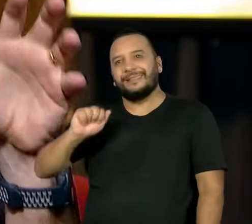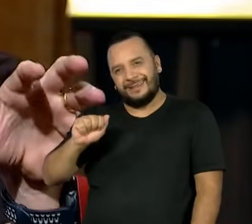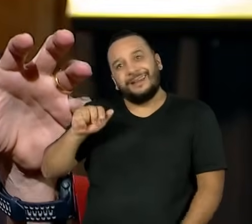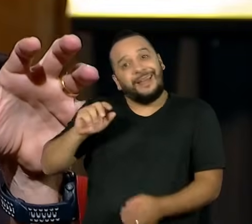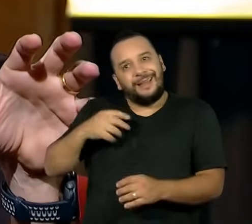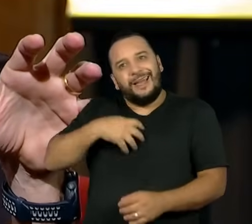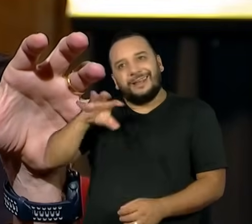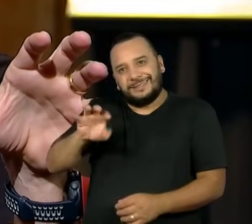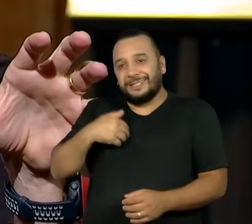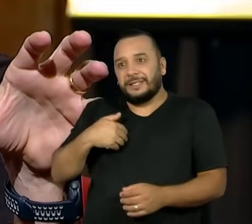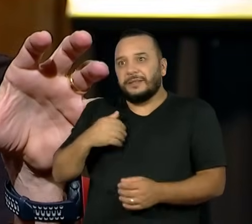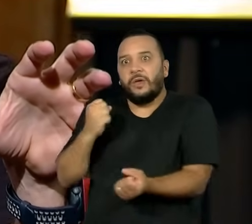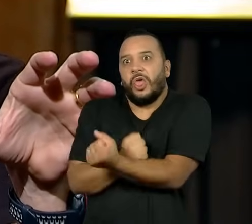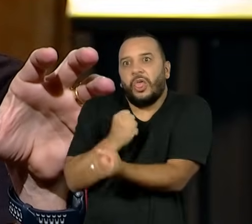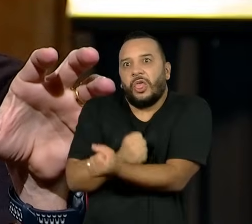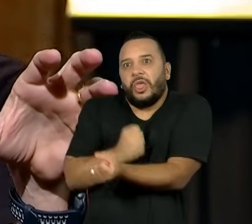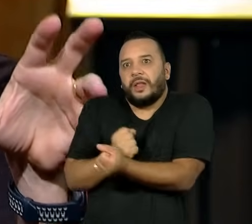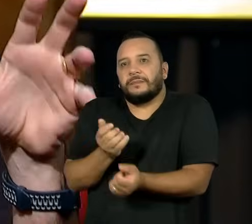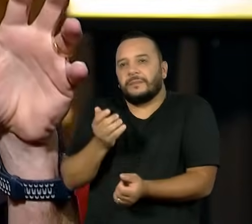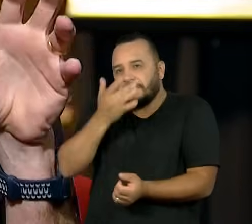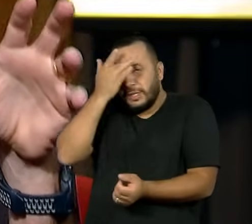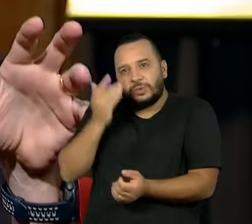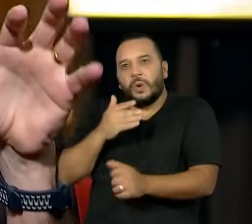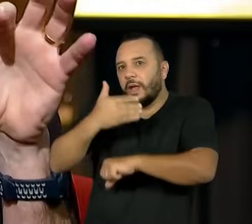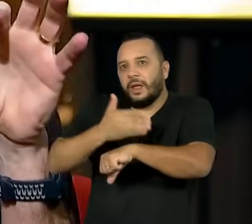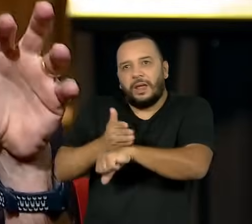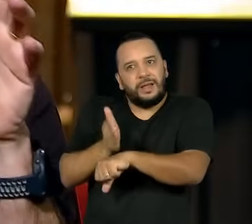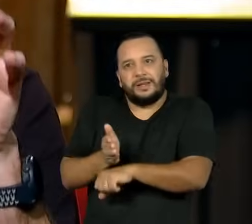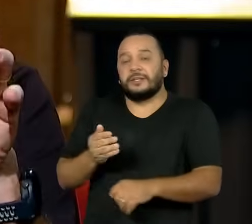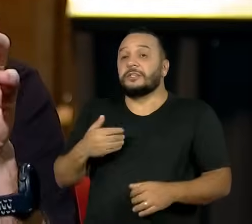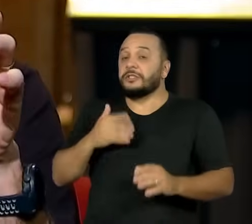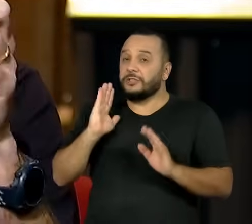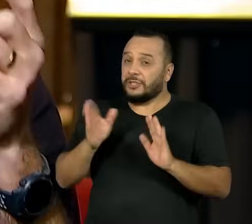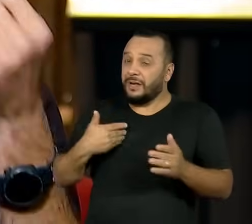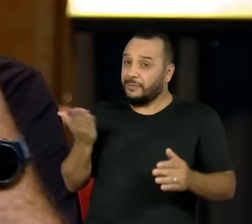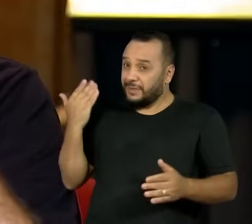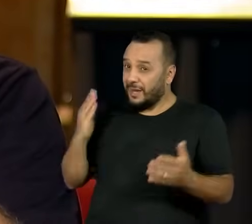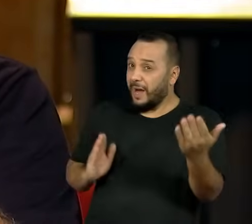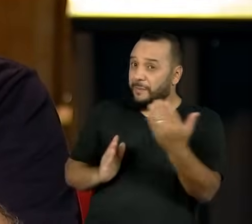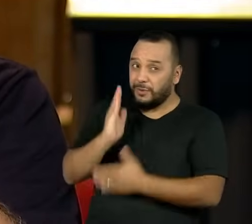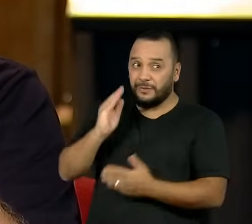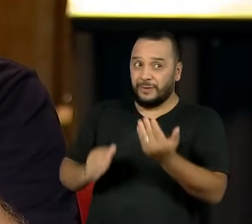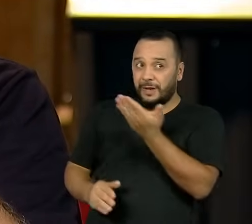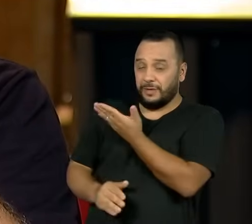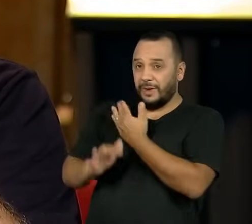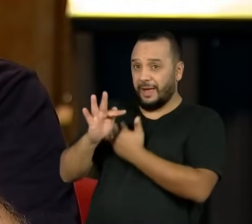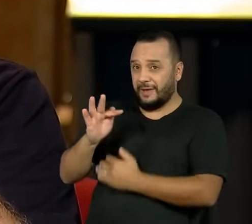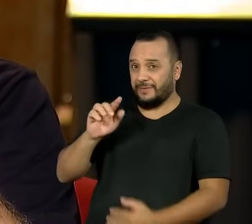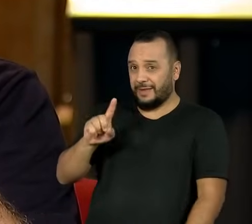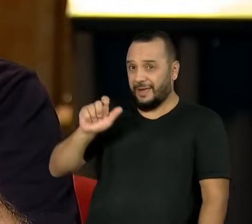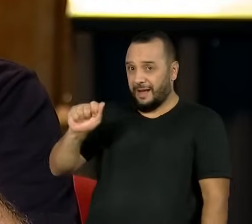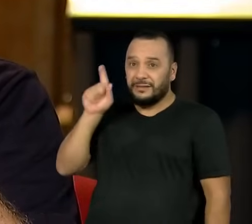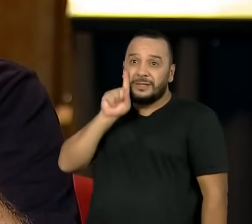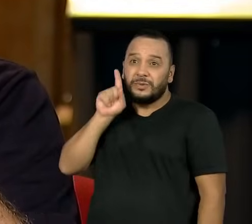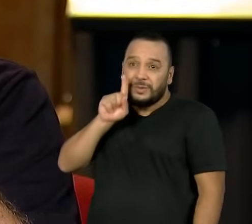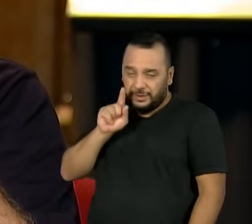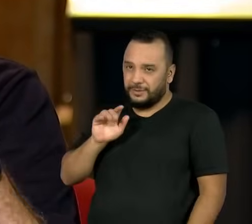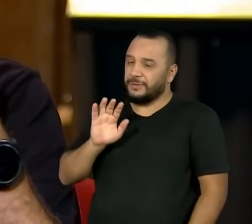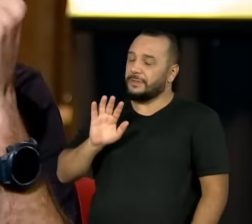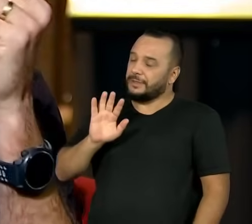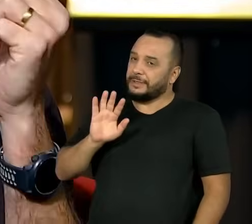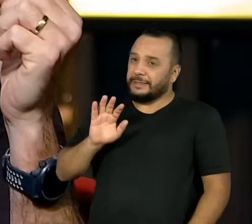em 2018 pelo FDA americano para o tratamento da depressão em dose subanestésica.